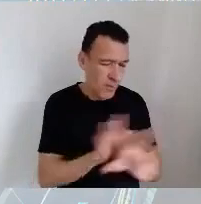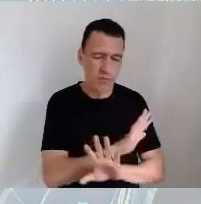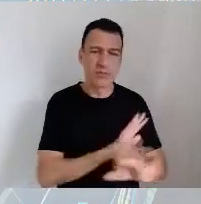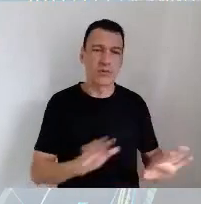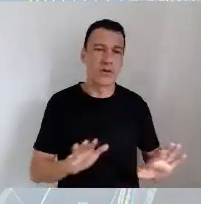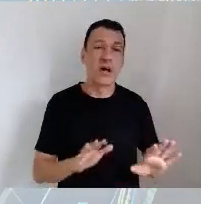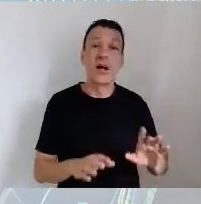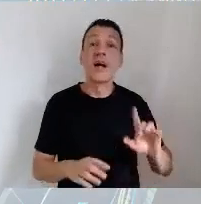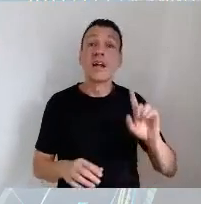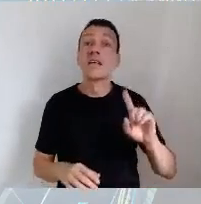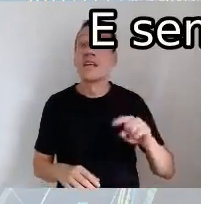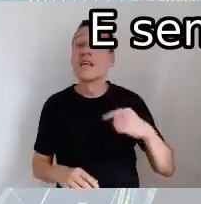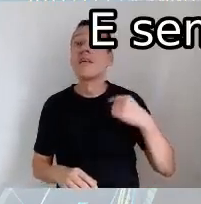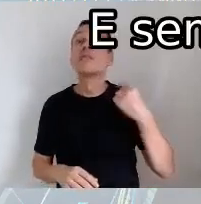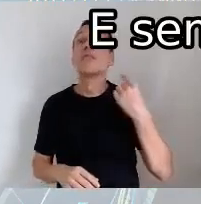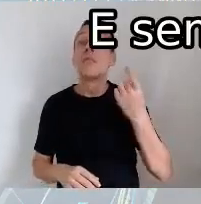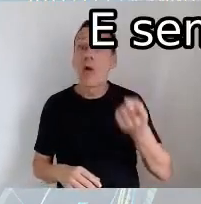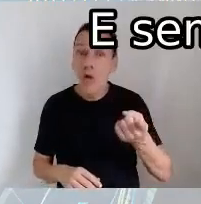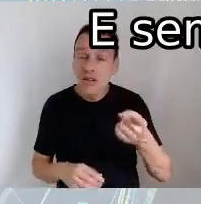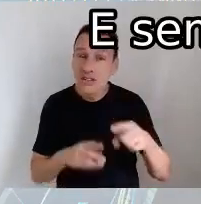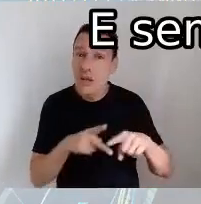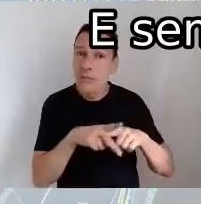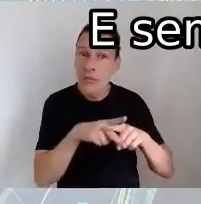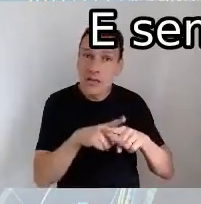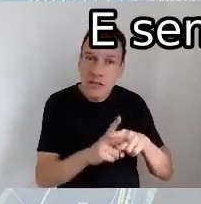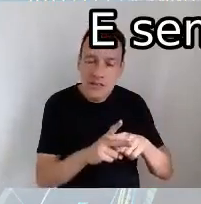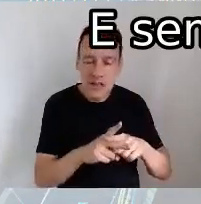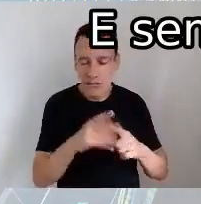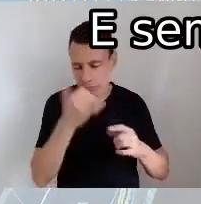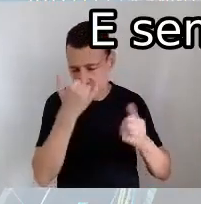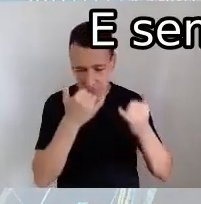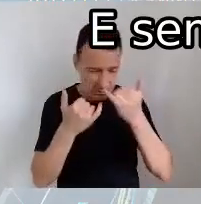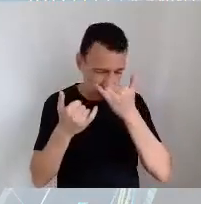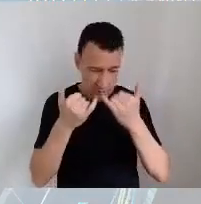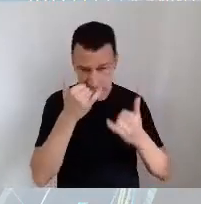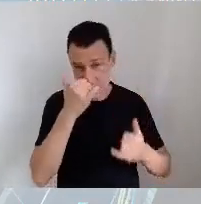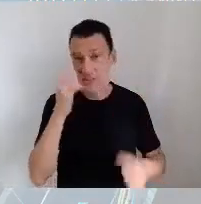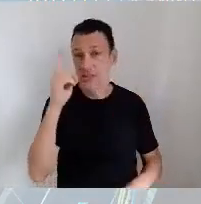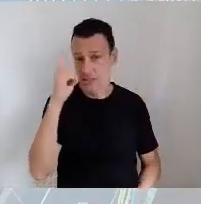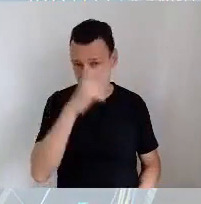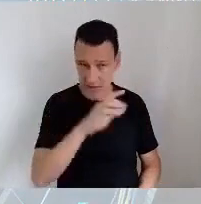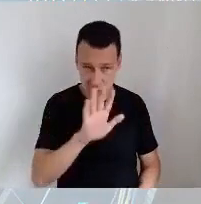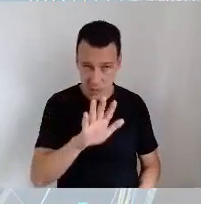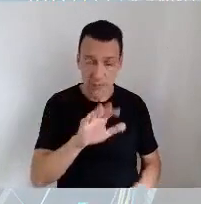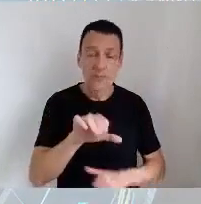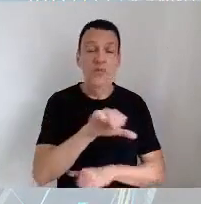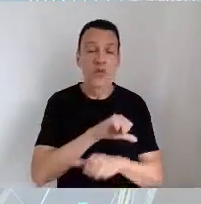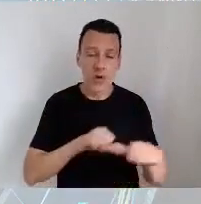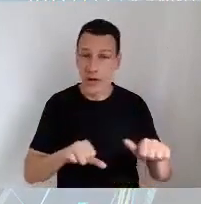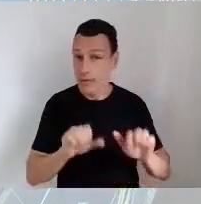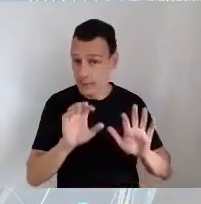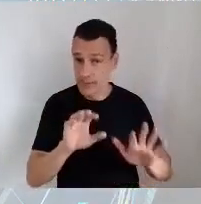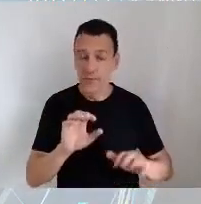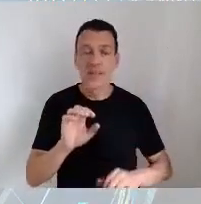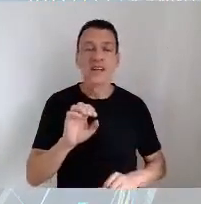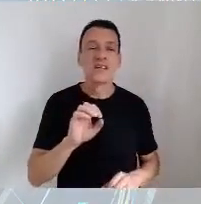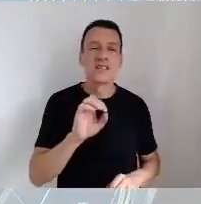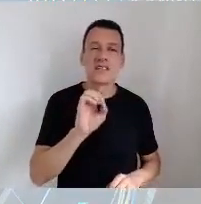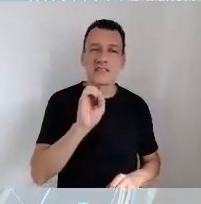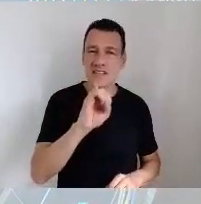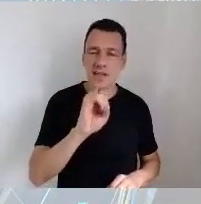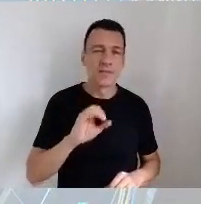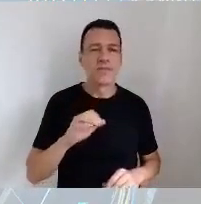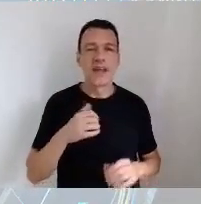conta vem na hora de fazer a manutenção e sempre que você se preocupa na hora de fazer o resolvimento em reduzir o custo para manutenção ou seja